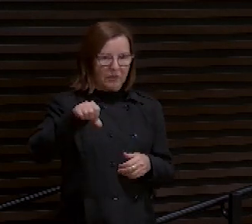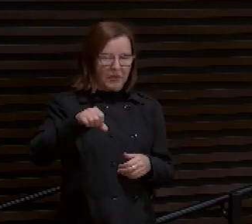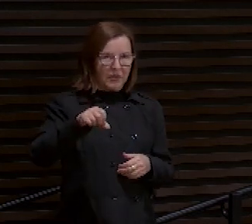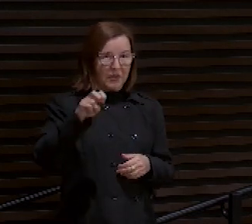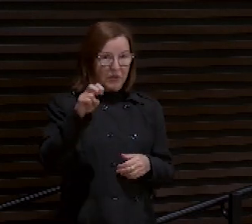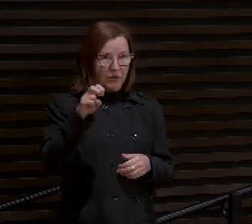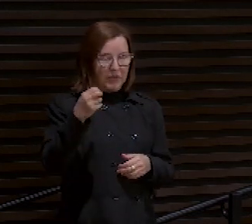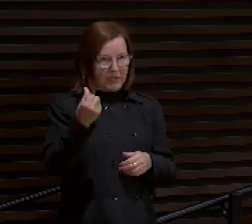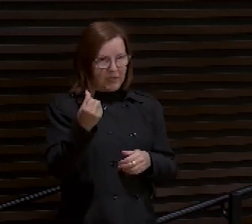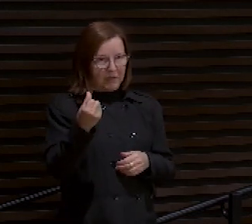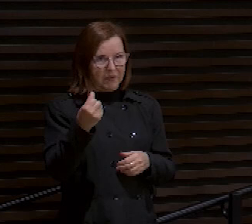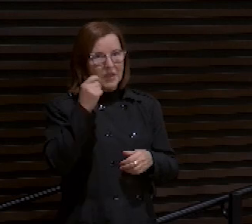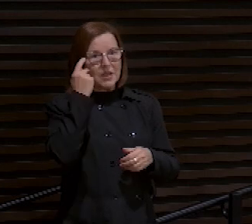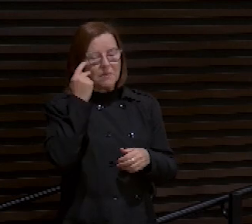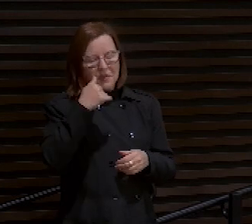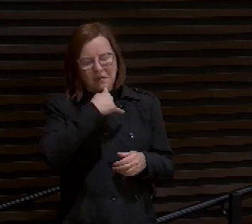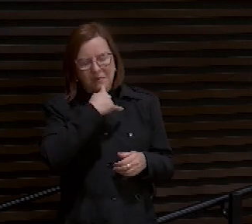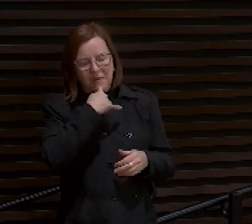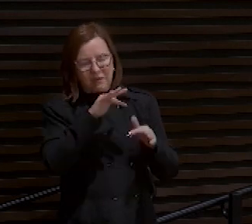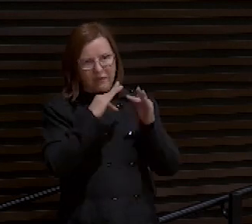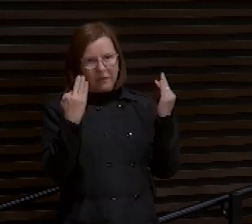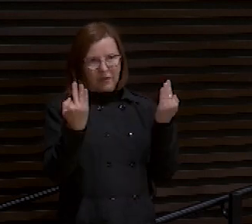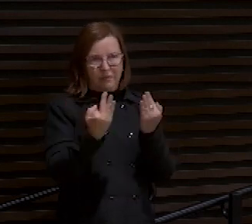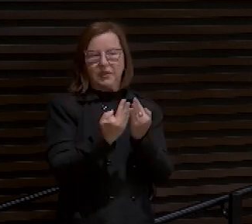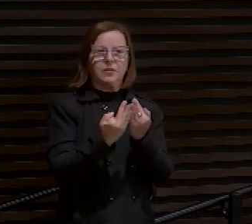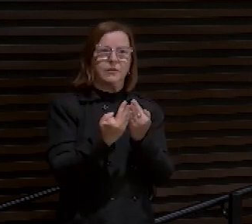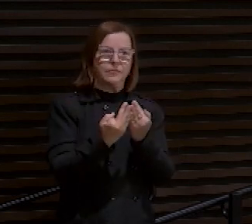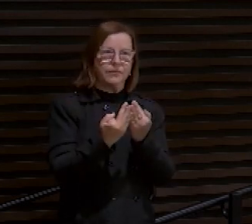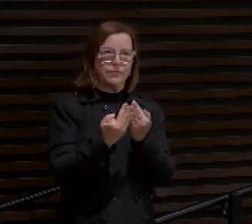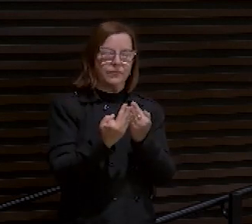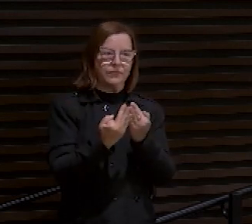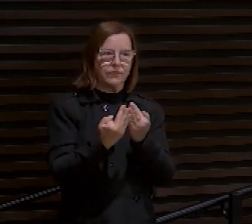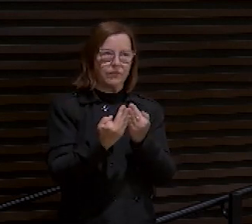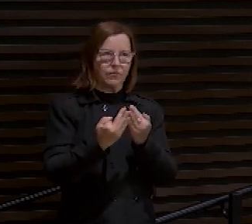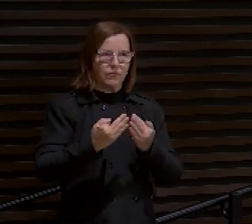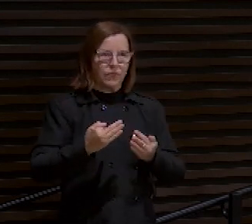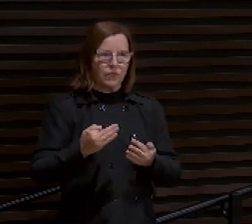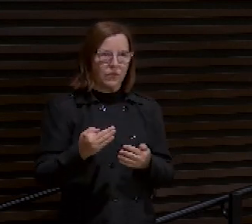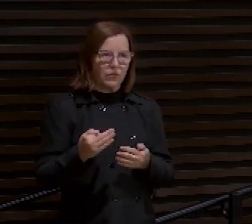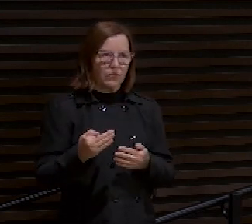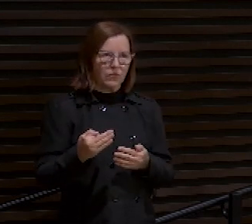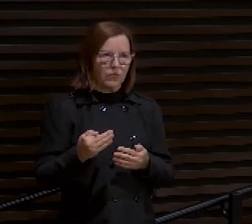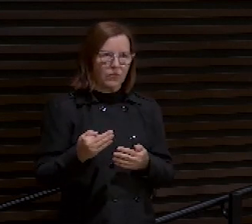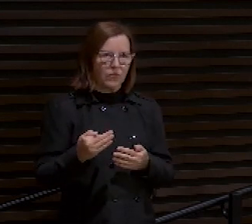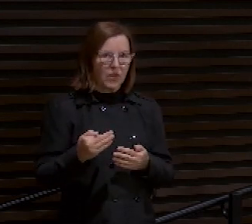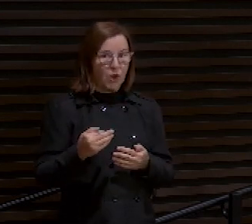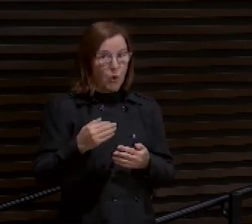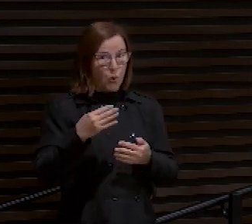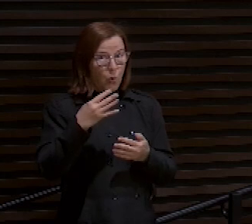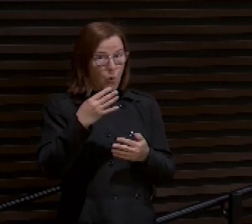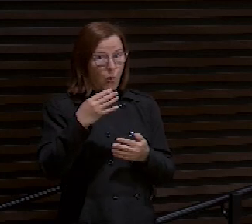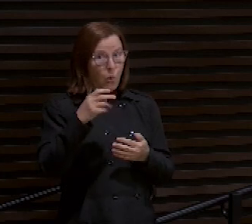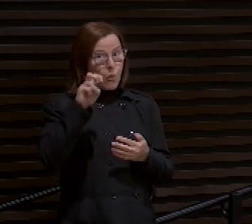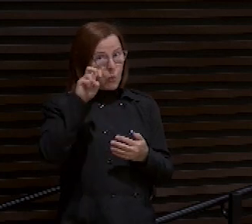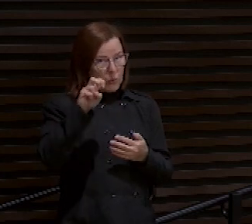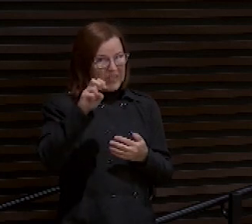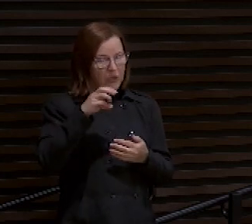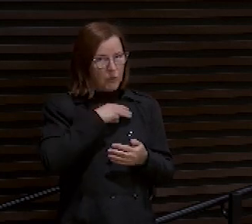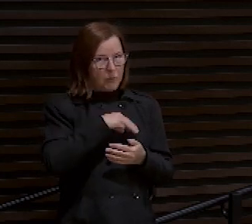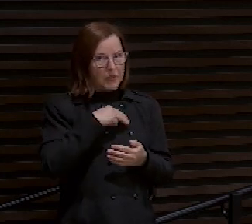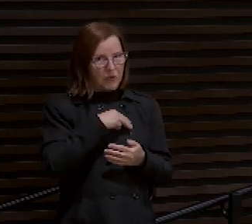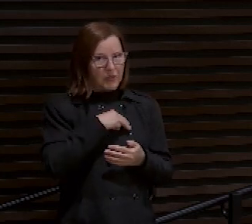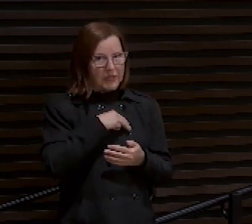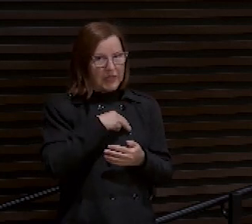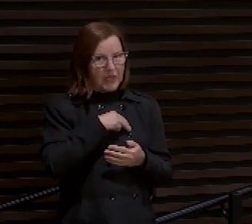E para a tristeza da família, aqueles 5 missionários, Nate Saint e os outros 4, foram brutalmente assassinados. Todos aqueles